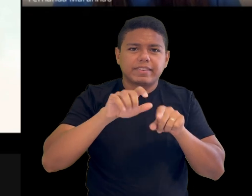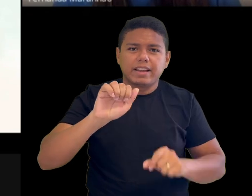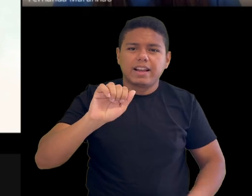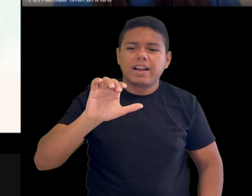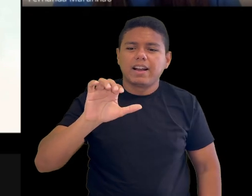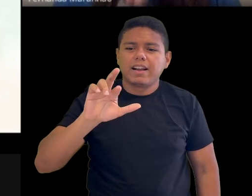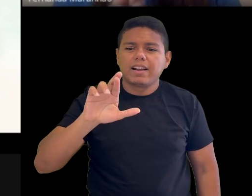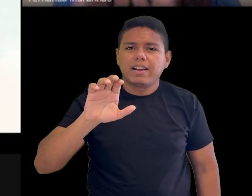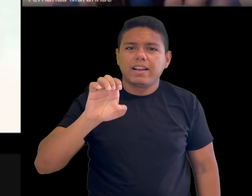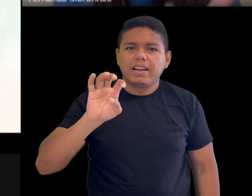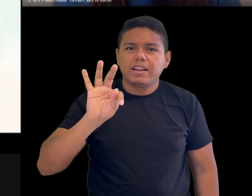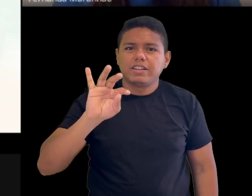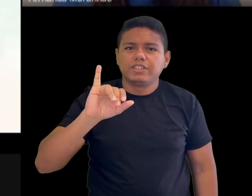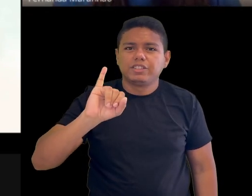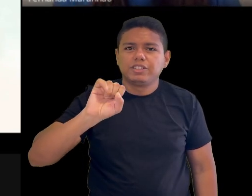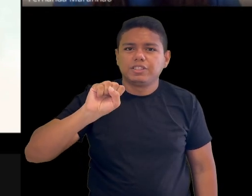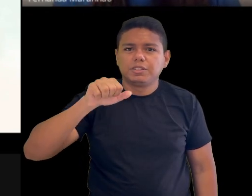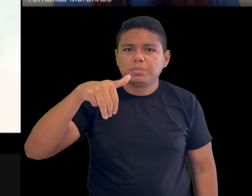o miométrio